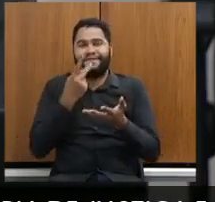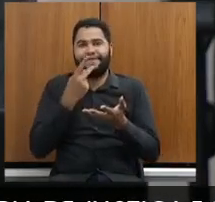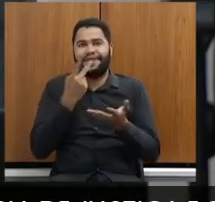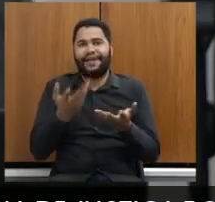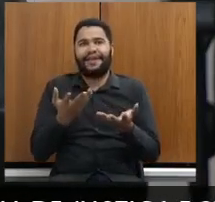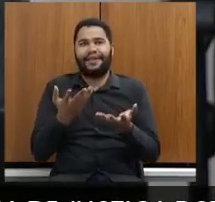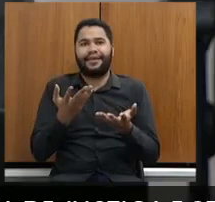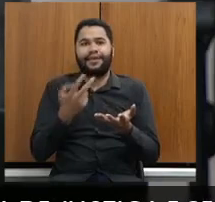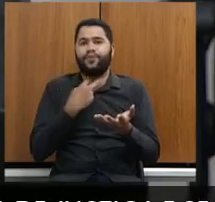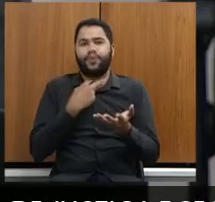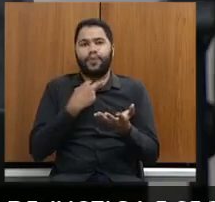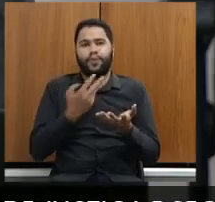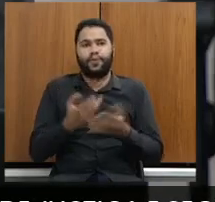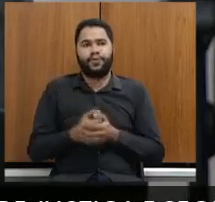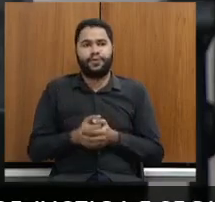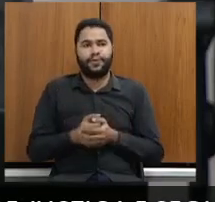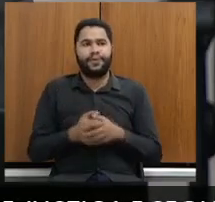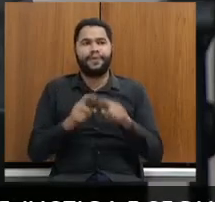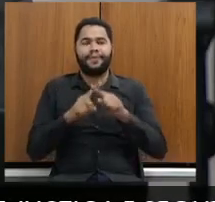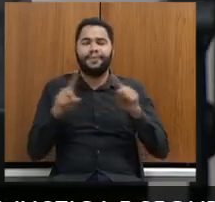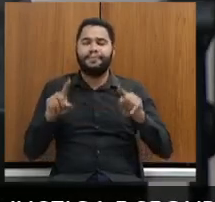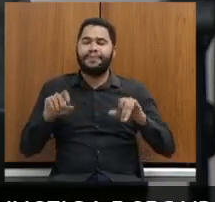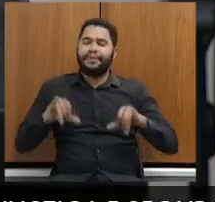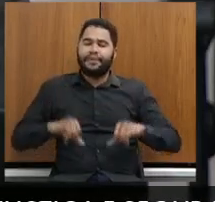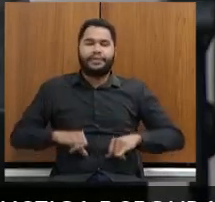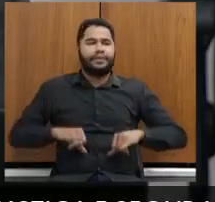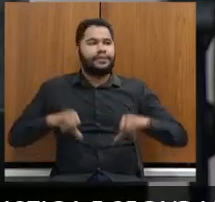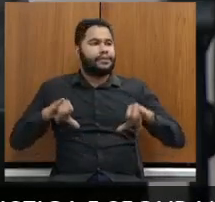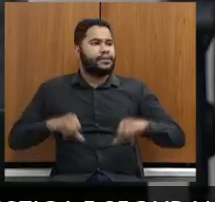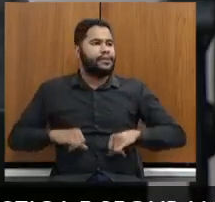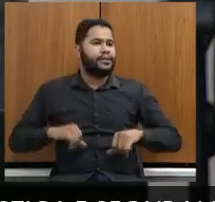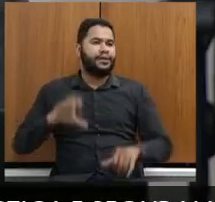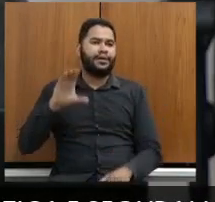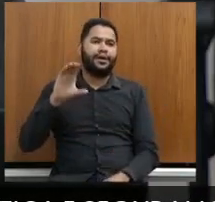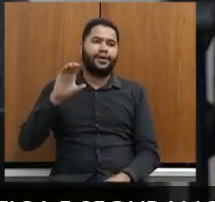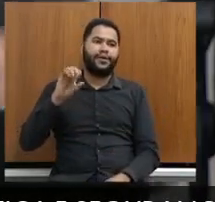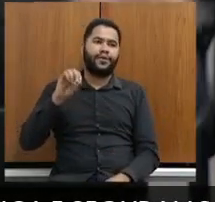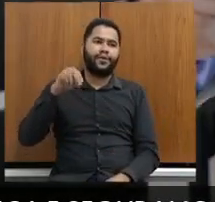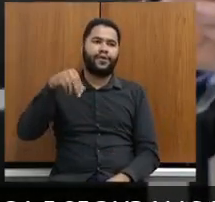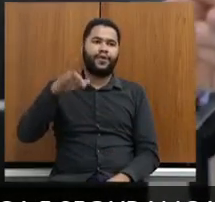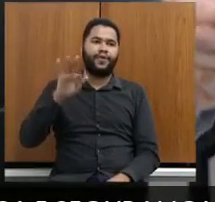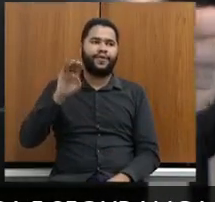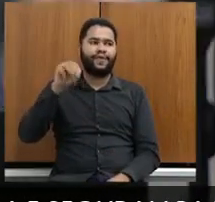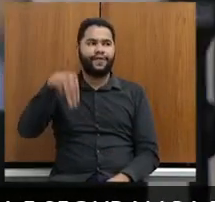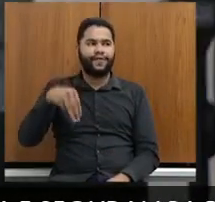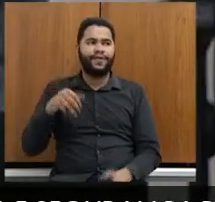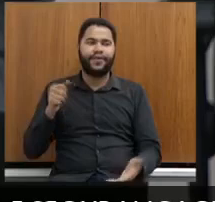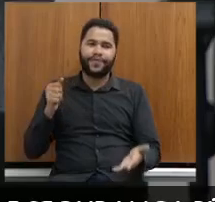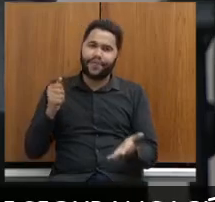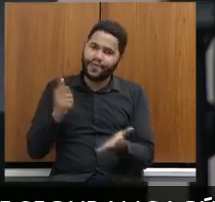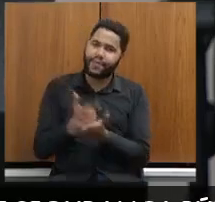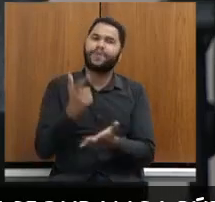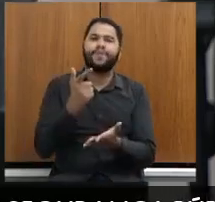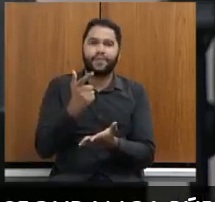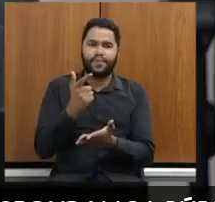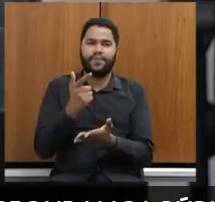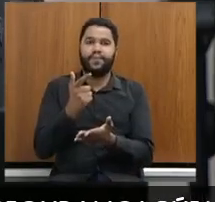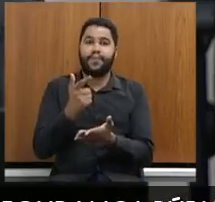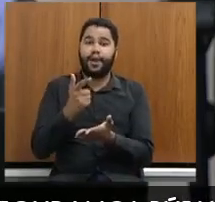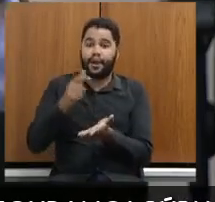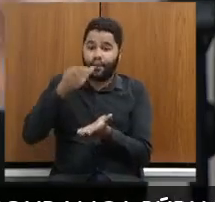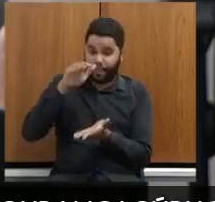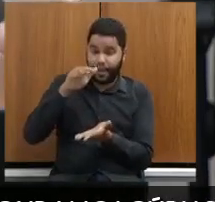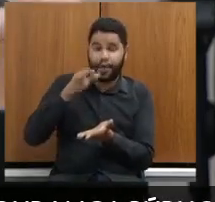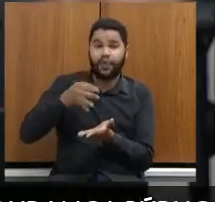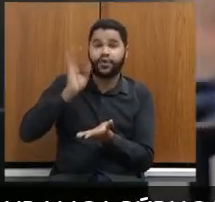que não deveria mas é um sofrimento a tal da cor fim então quer ir lá comprar um pacotinho de café a coffin